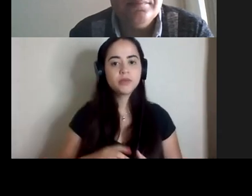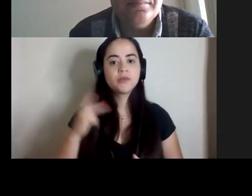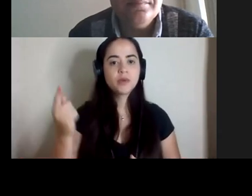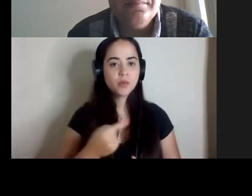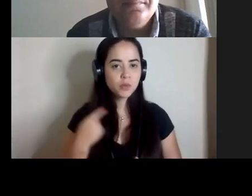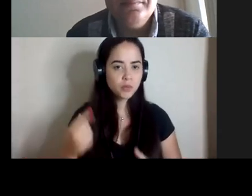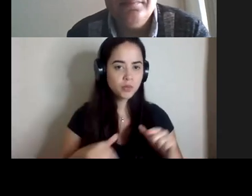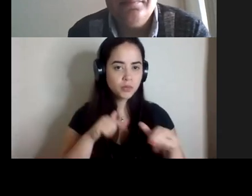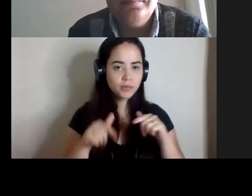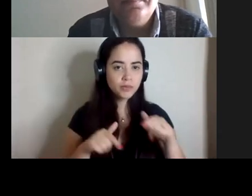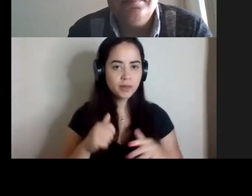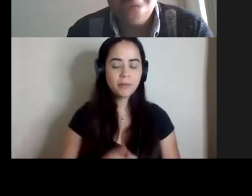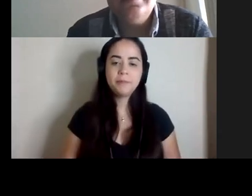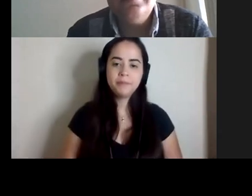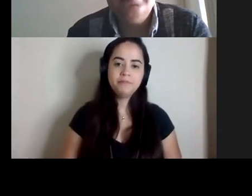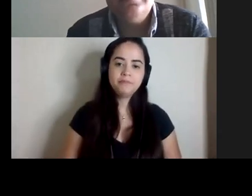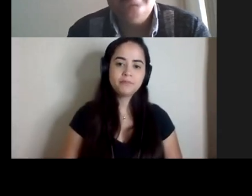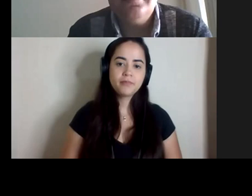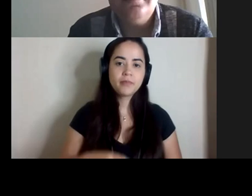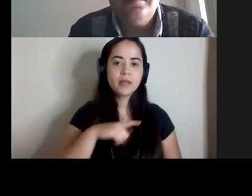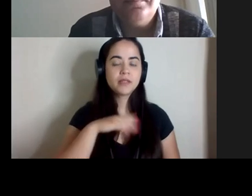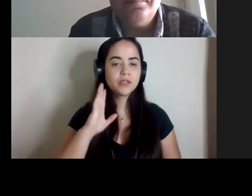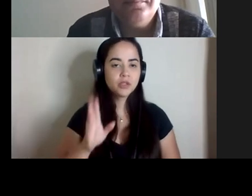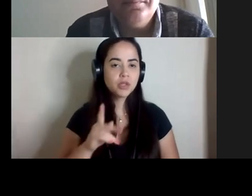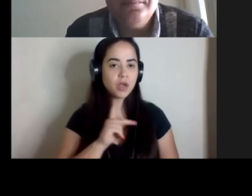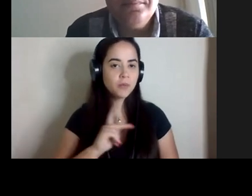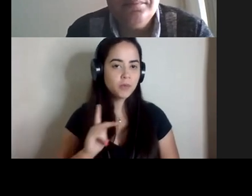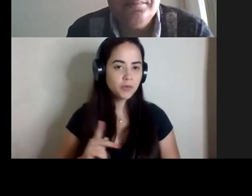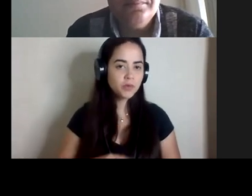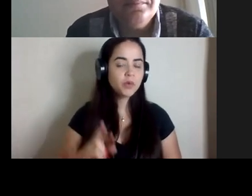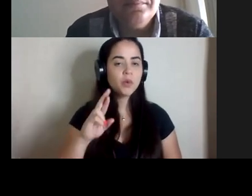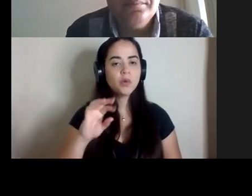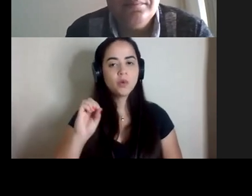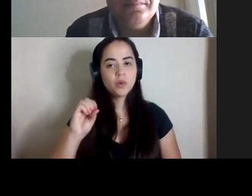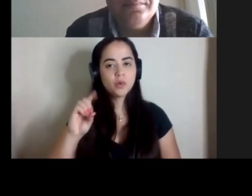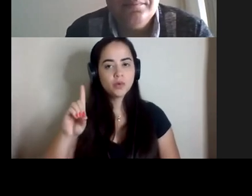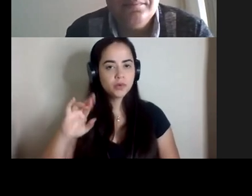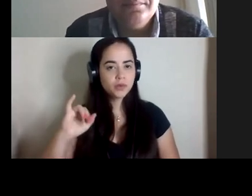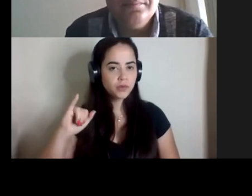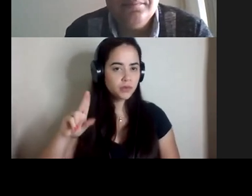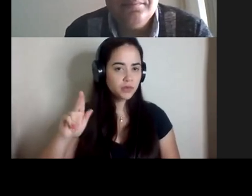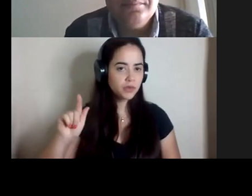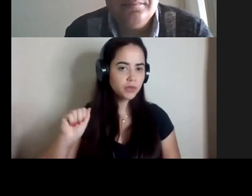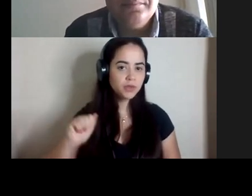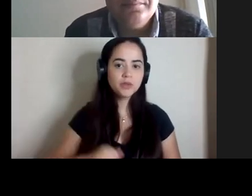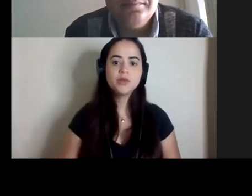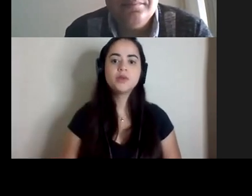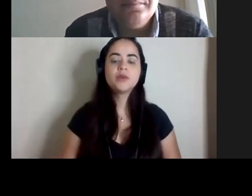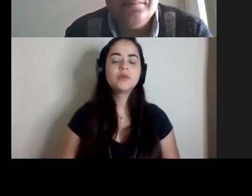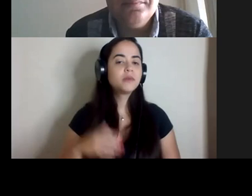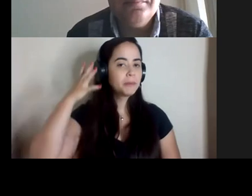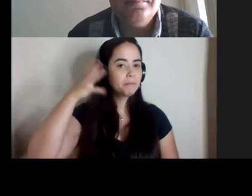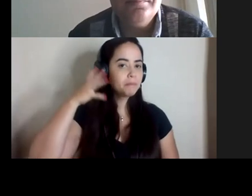Aqui a gente tem já na sala o professor Rodrigo Rodrigues, que vai nos brilhantar com a sua palestra daqui a pouco,